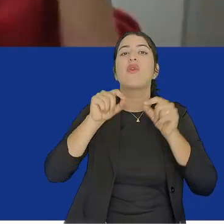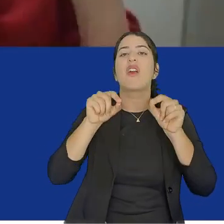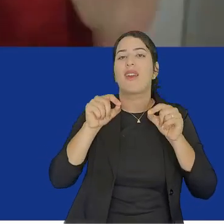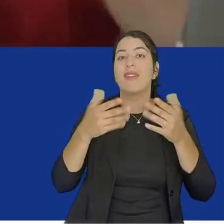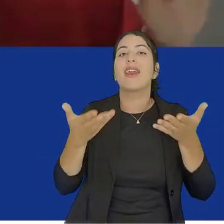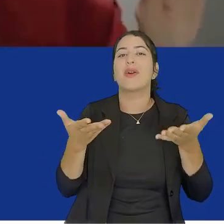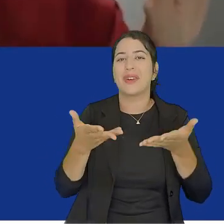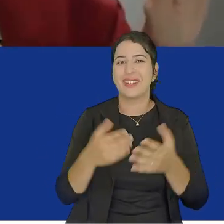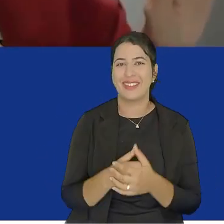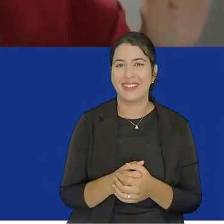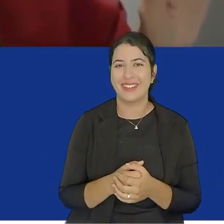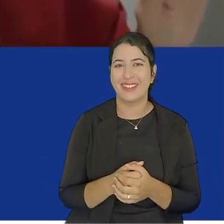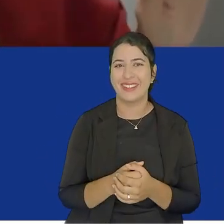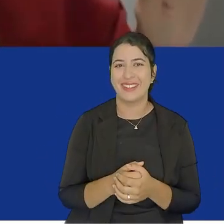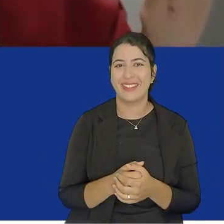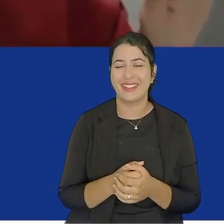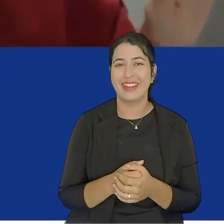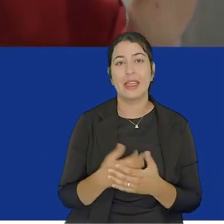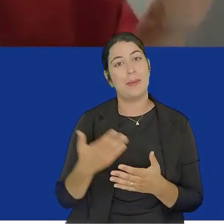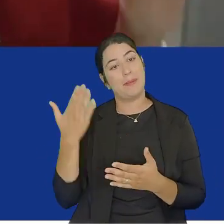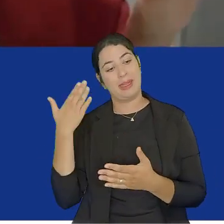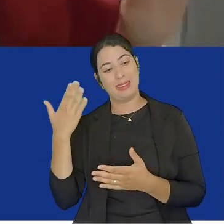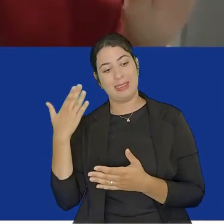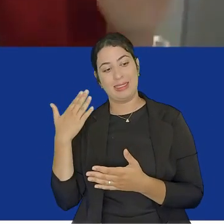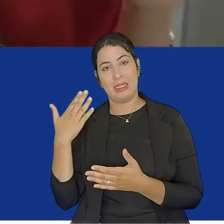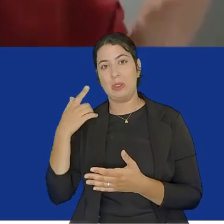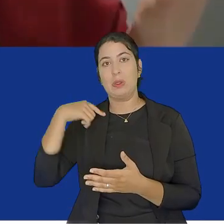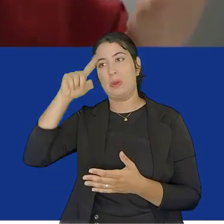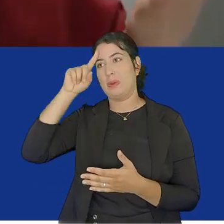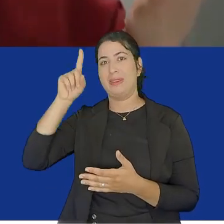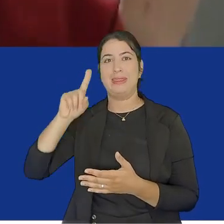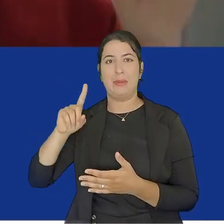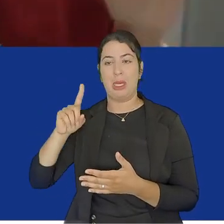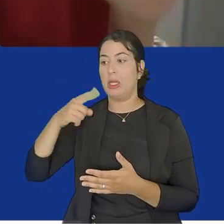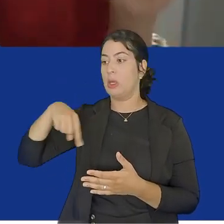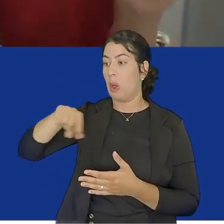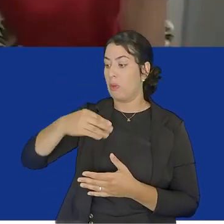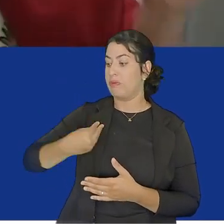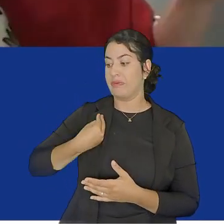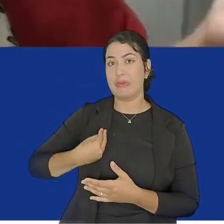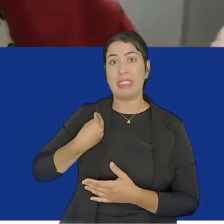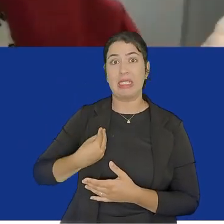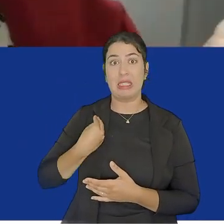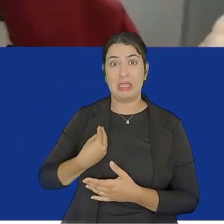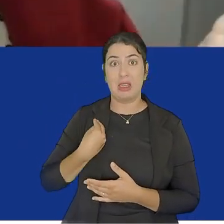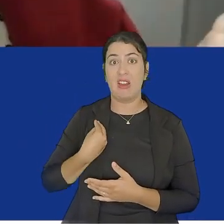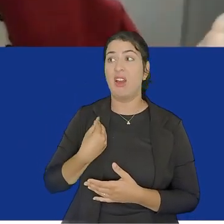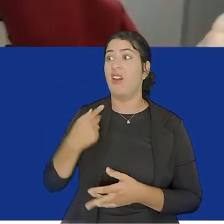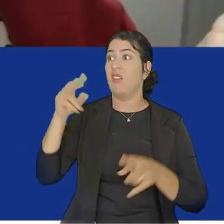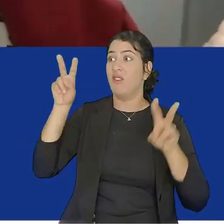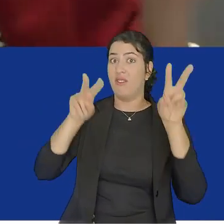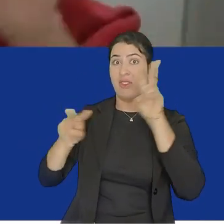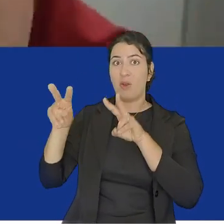Então, primeiro, a gente não sabia, né, que tantas coisas que a gente viveu, que a gente patrocinou, era